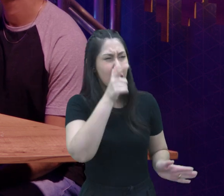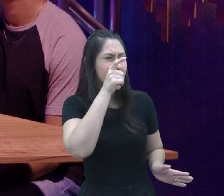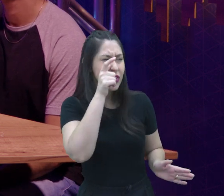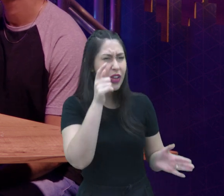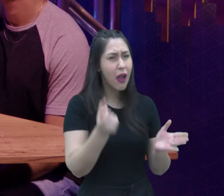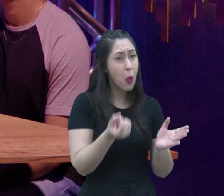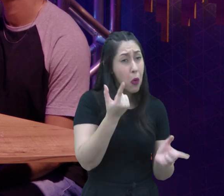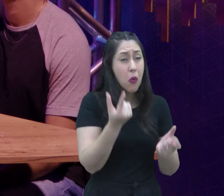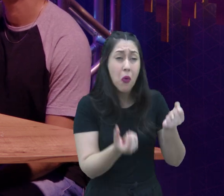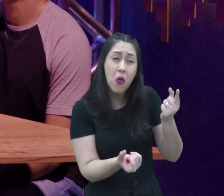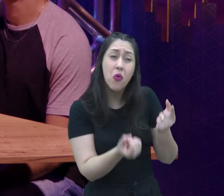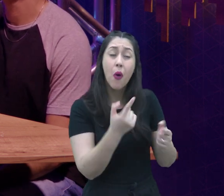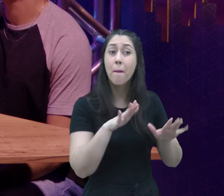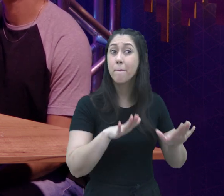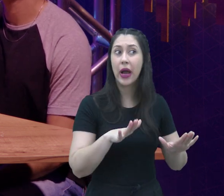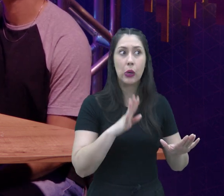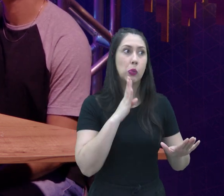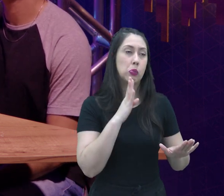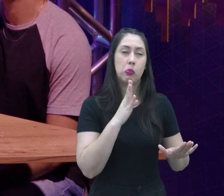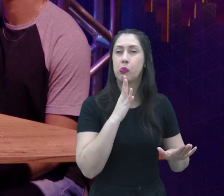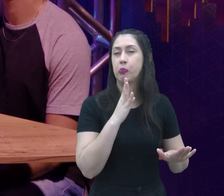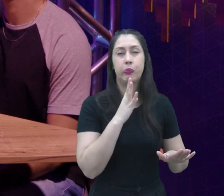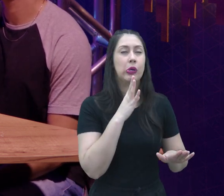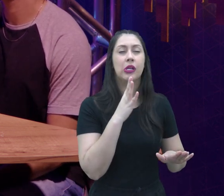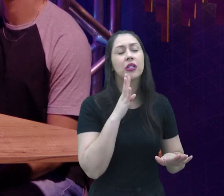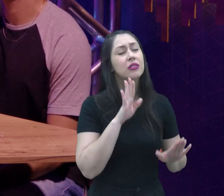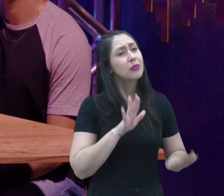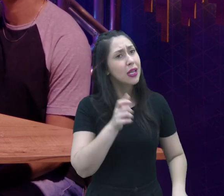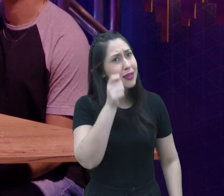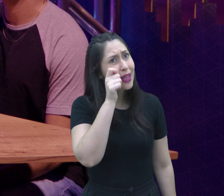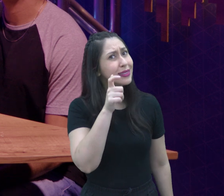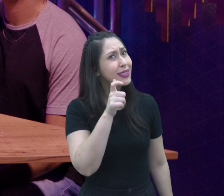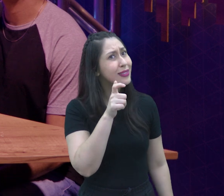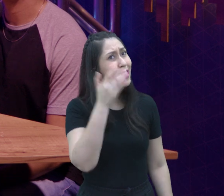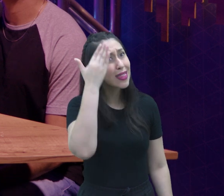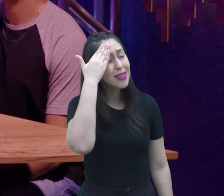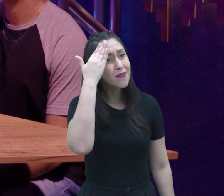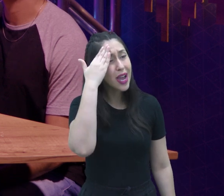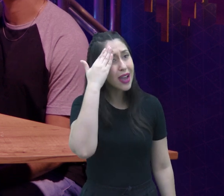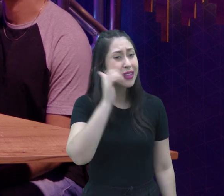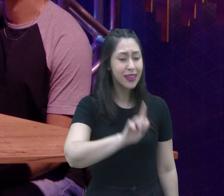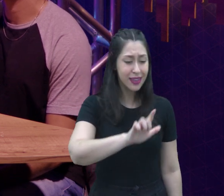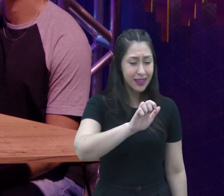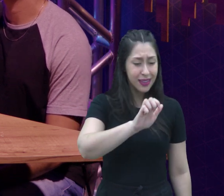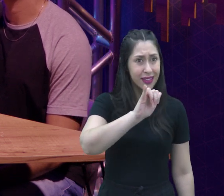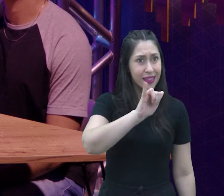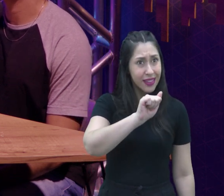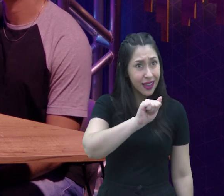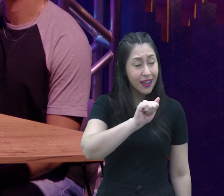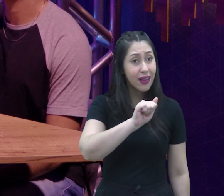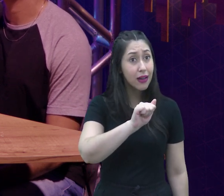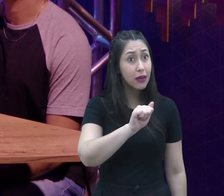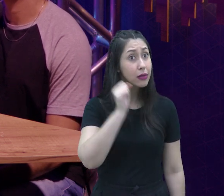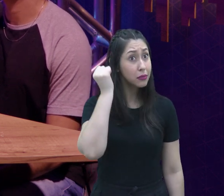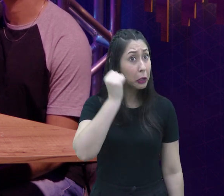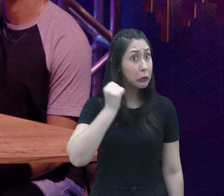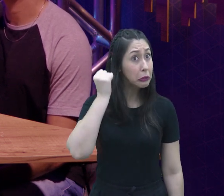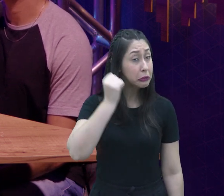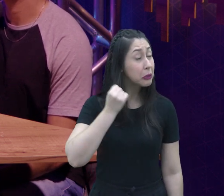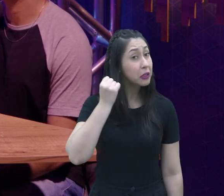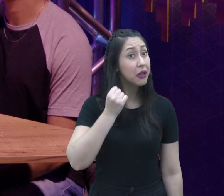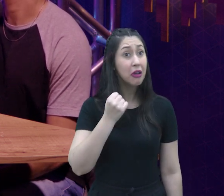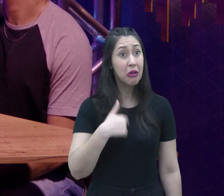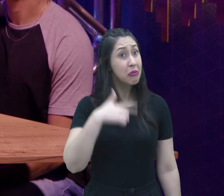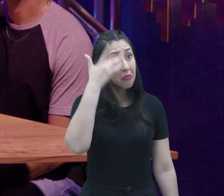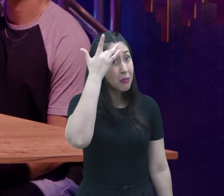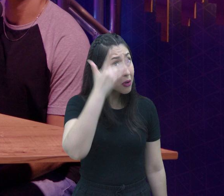um filme ou outro, mas assim, não sei falar sobre. E muito interessante saber, né, a Princesa Leia aí, que ela era uma